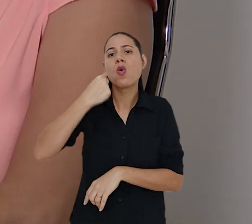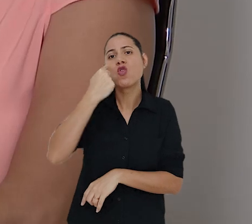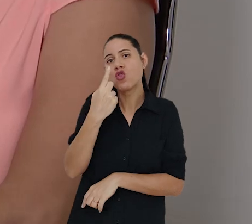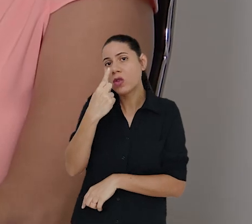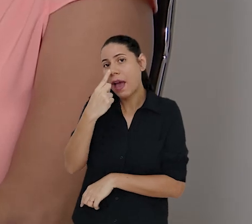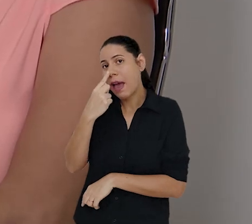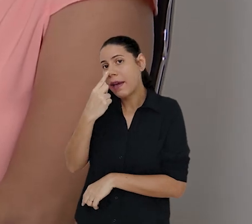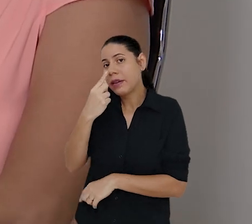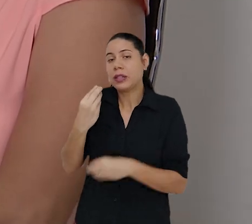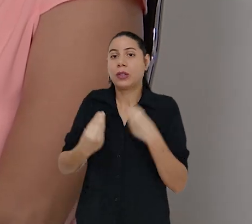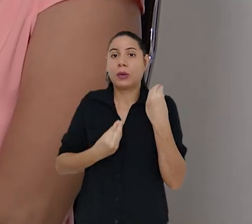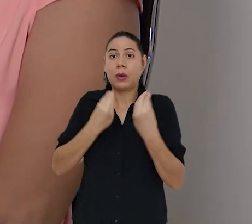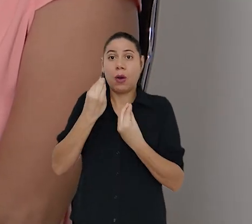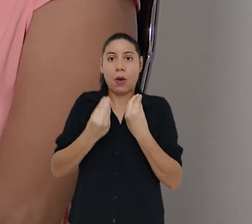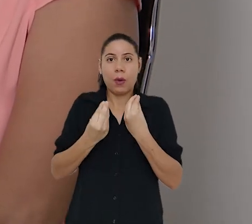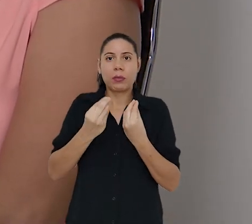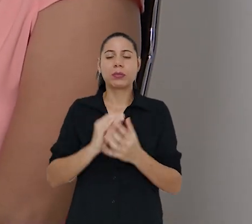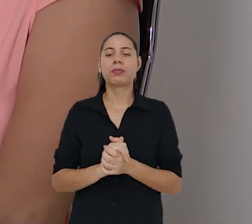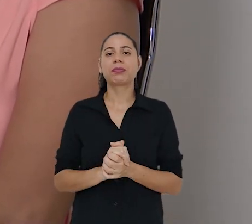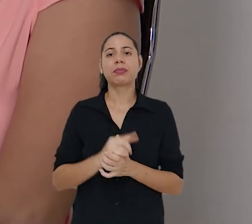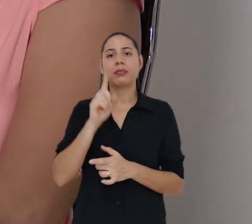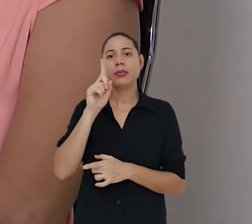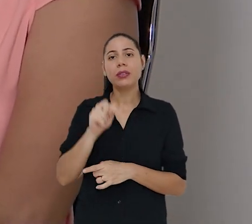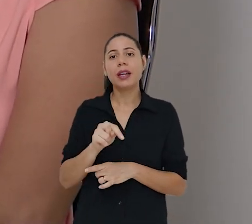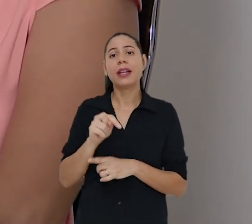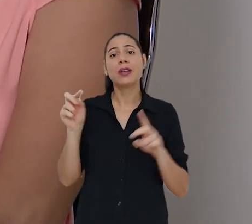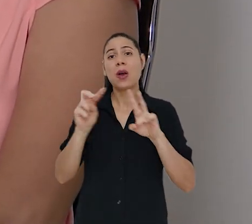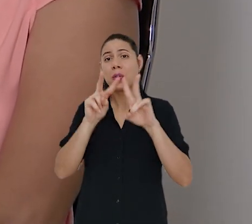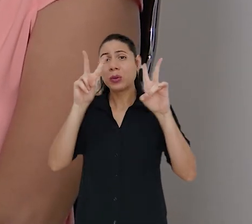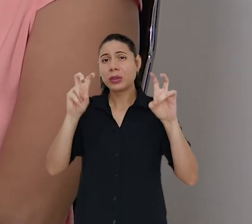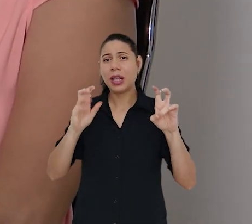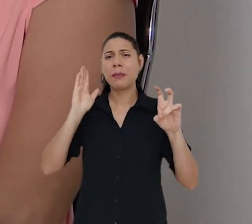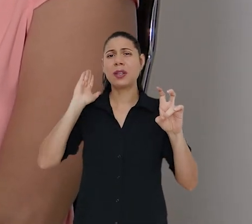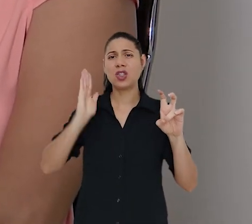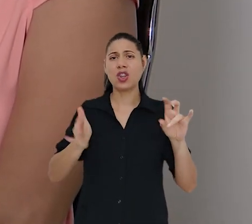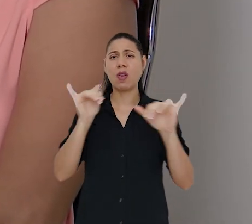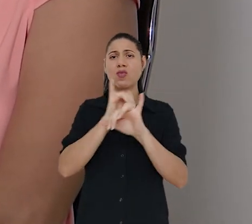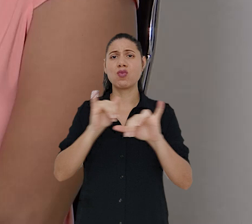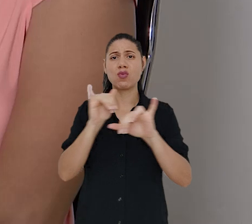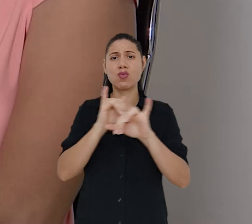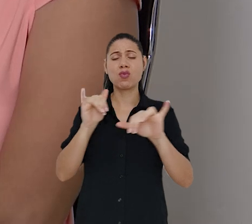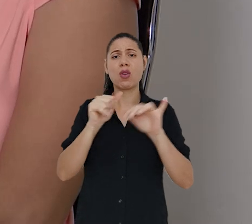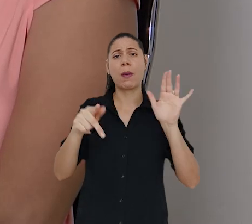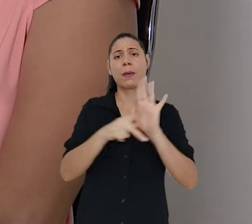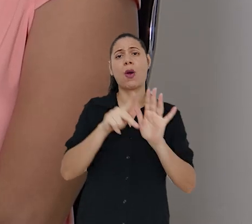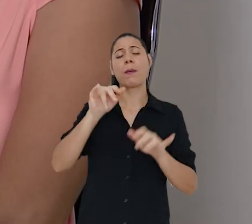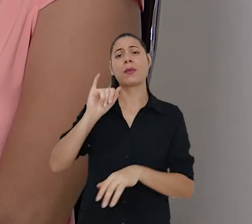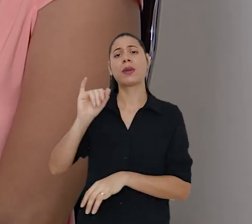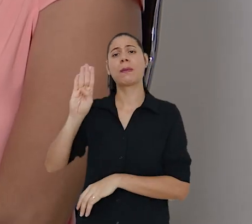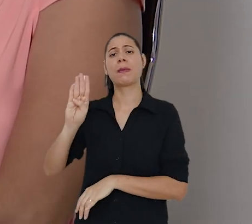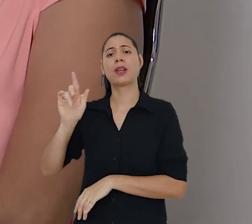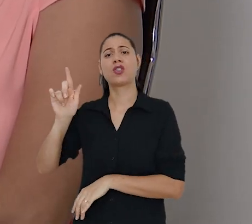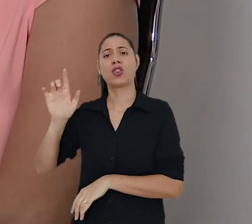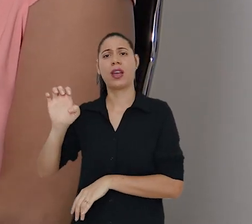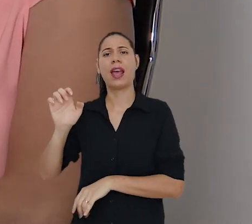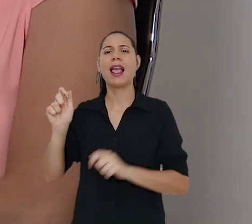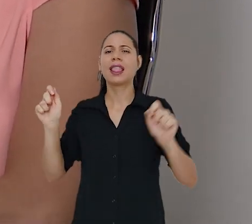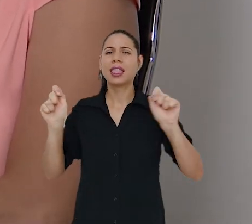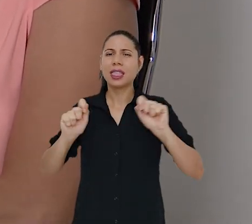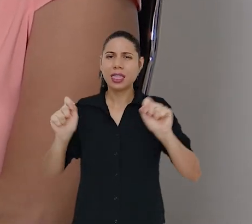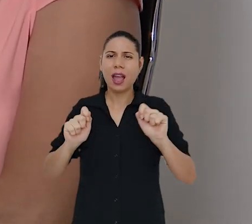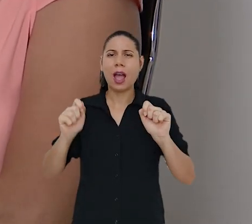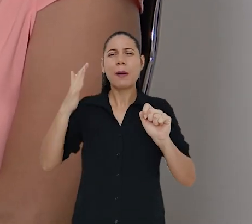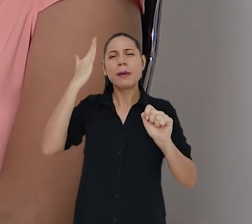do rosto, do nariz, que são algumas questões que já são divulgadas até mesmo pelo IBGE, né, que a gente